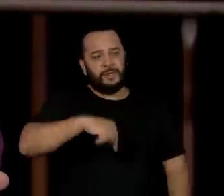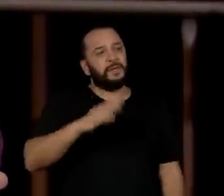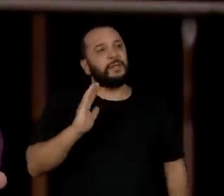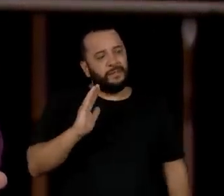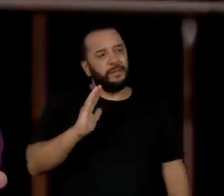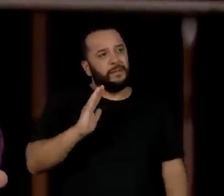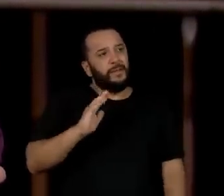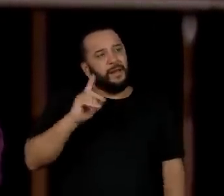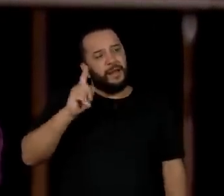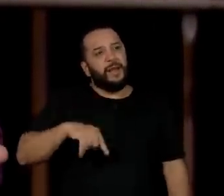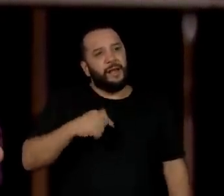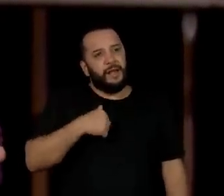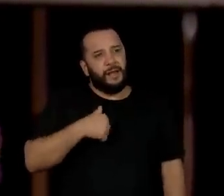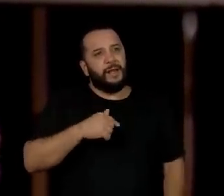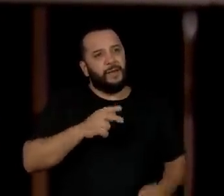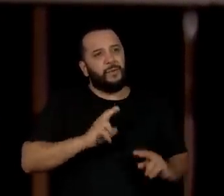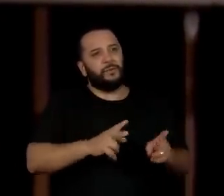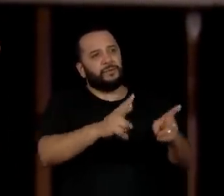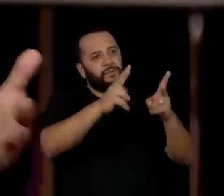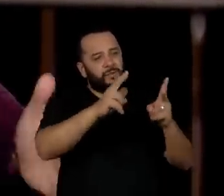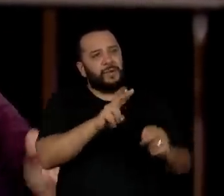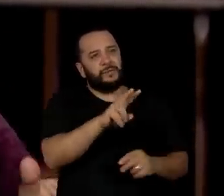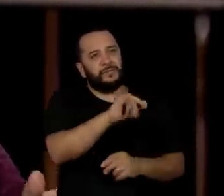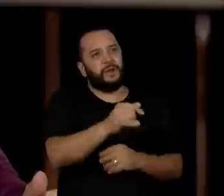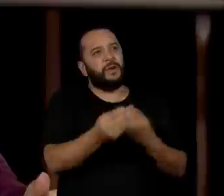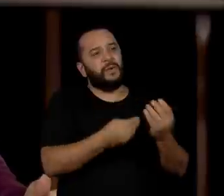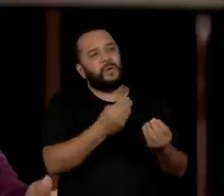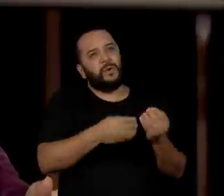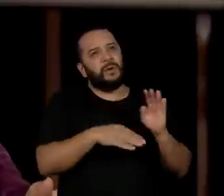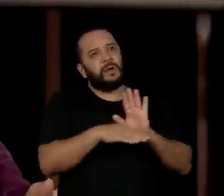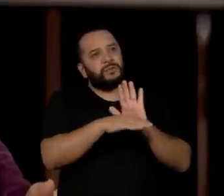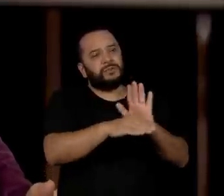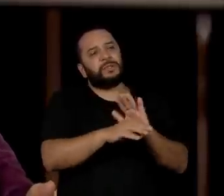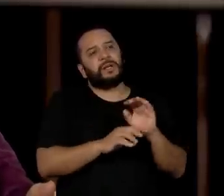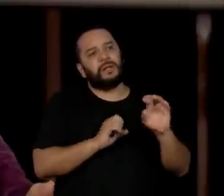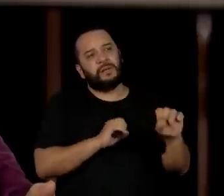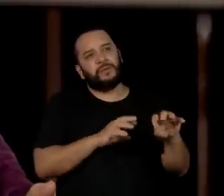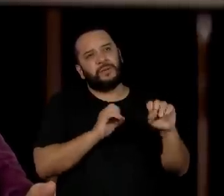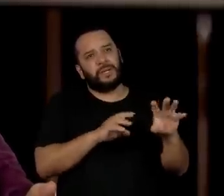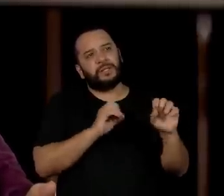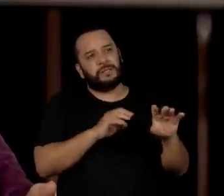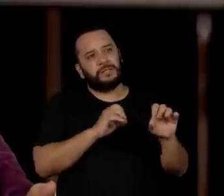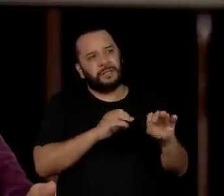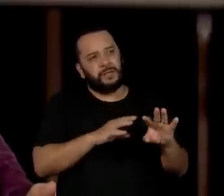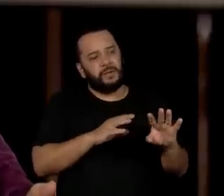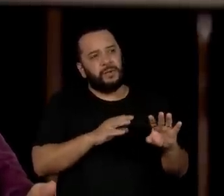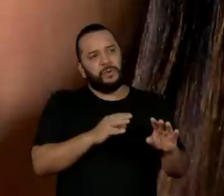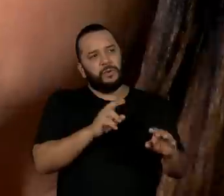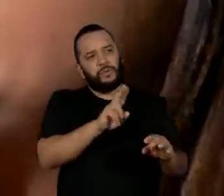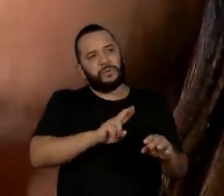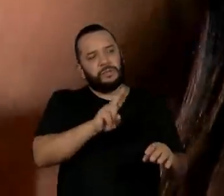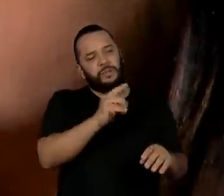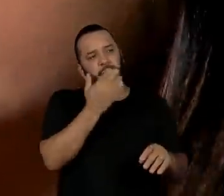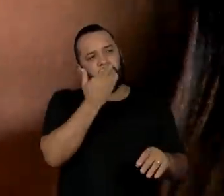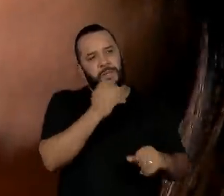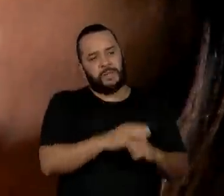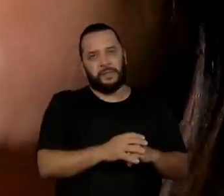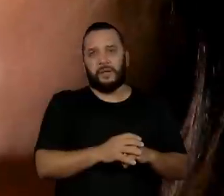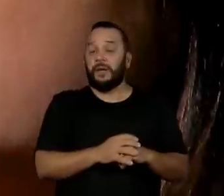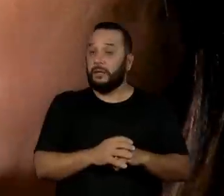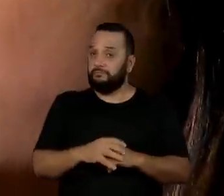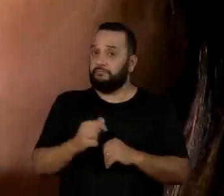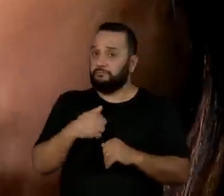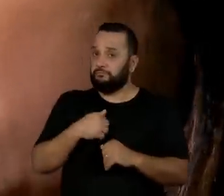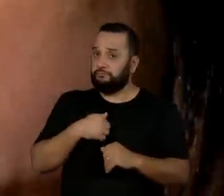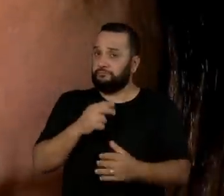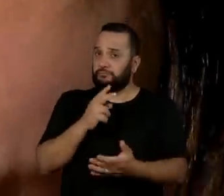ficar mesmo né Como que isso pode ajudar na educação através da comida eu sempre fui